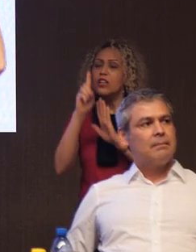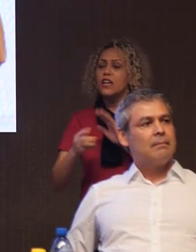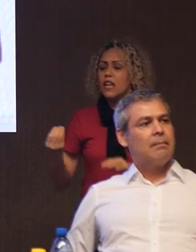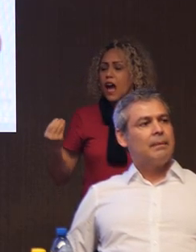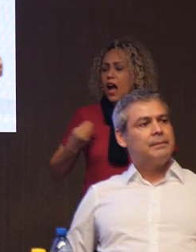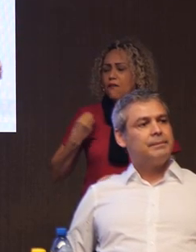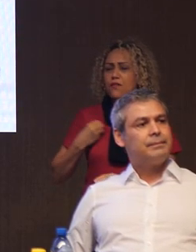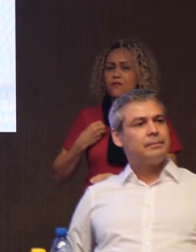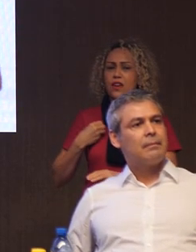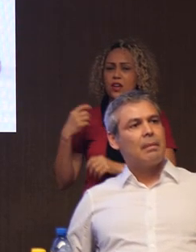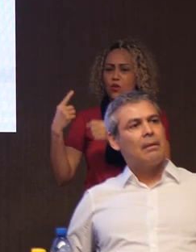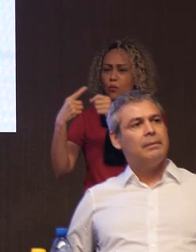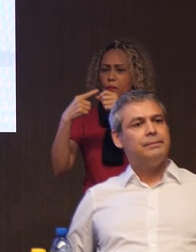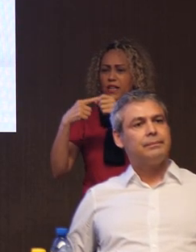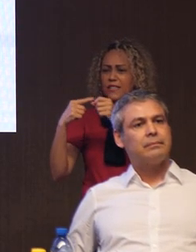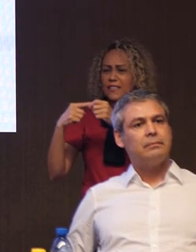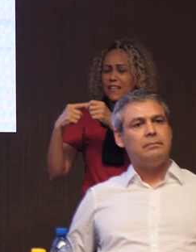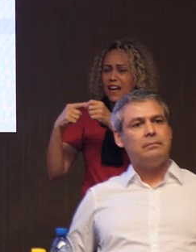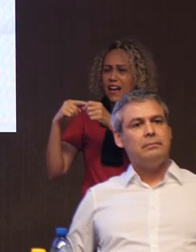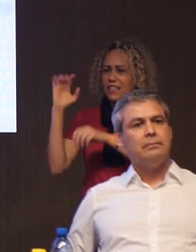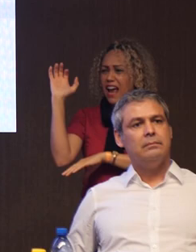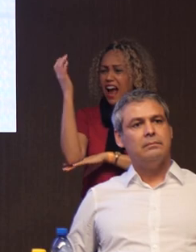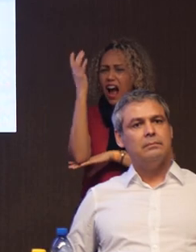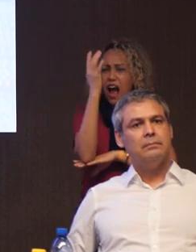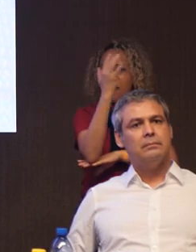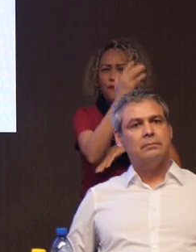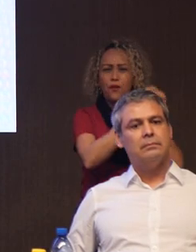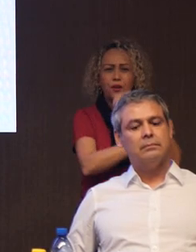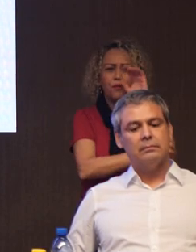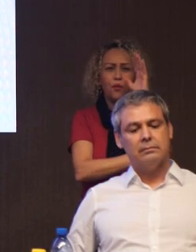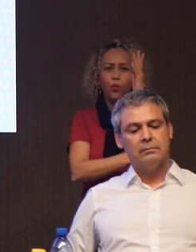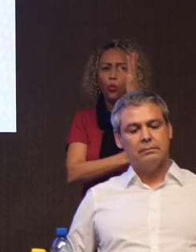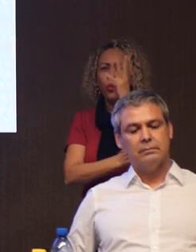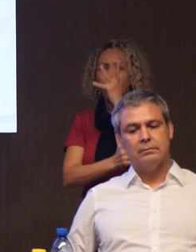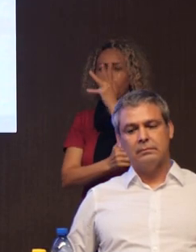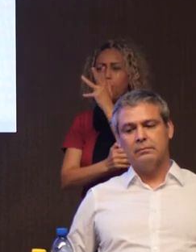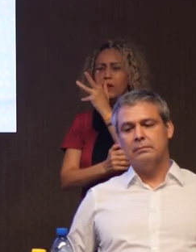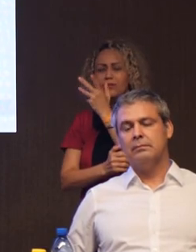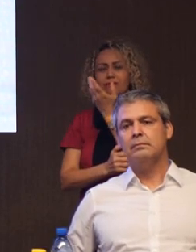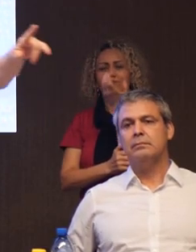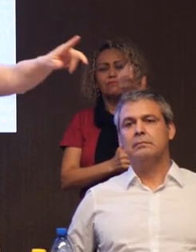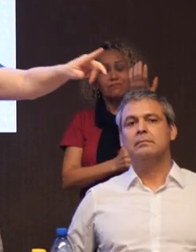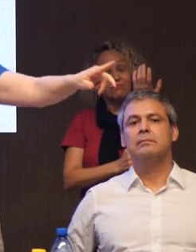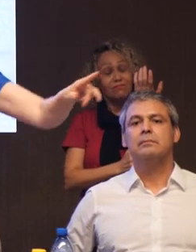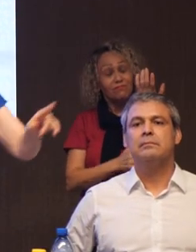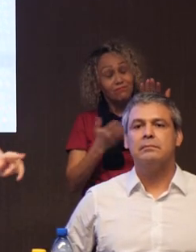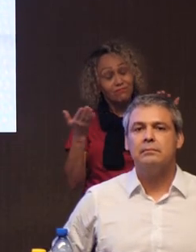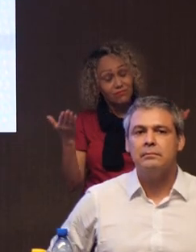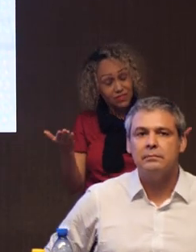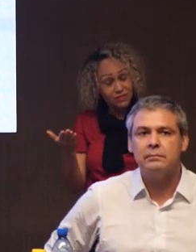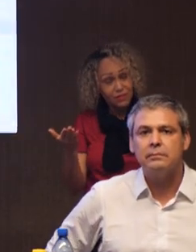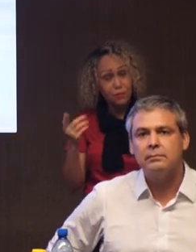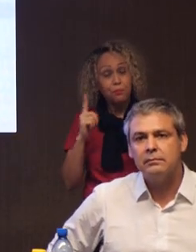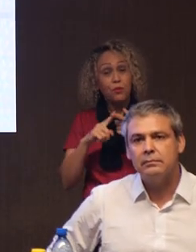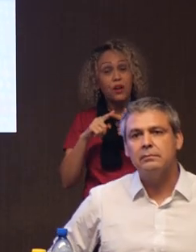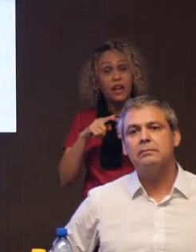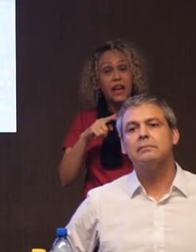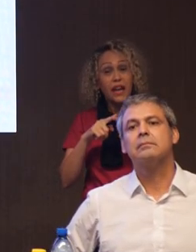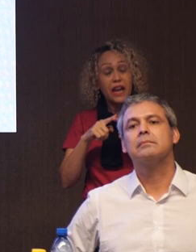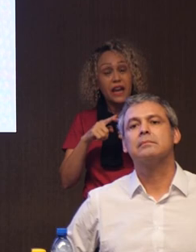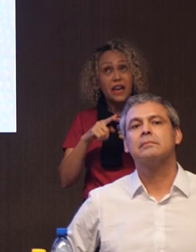cidade arborizada. Em um período, inclusive, em que a questão climática será parte do debate de todos e todas